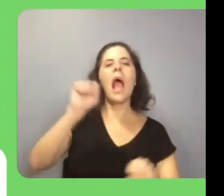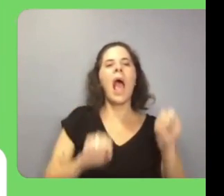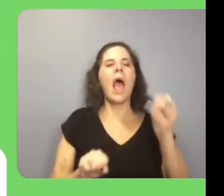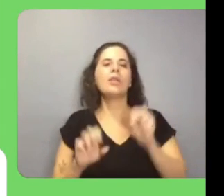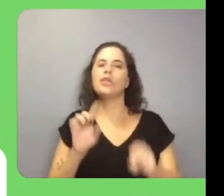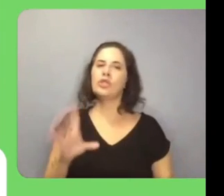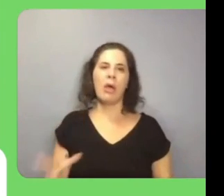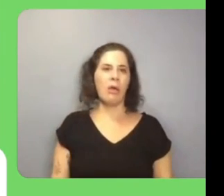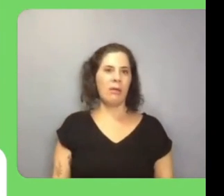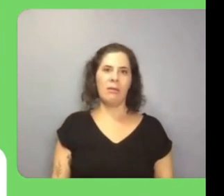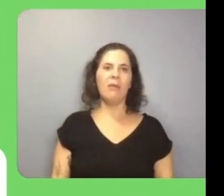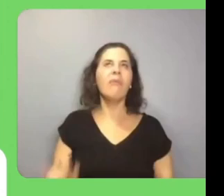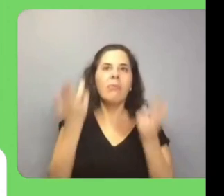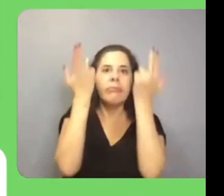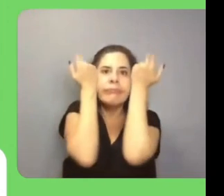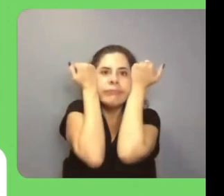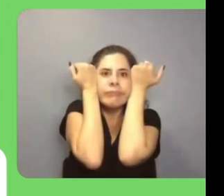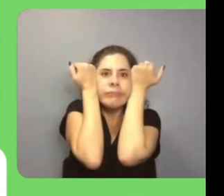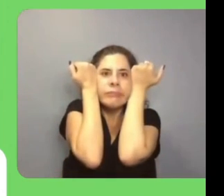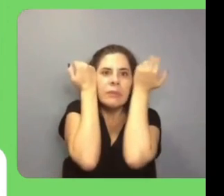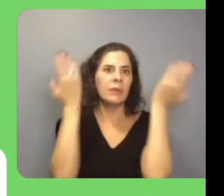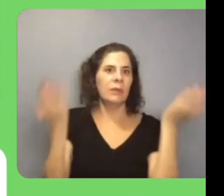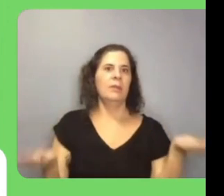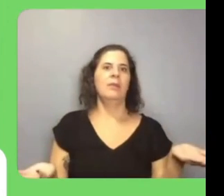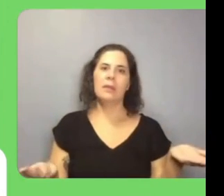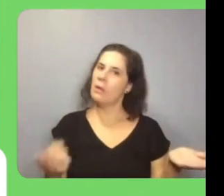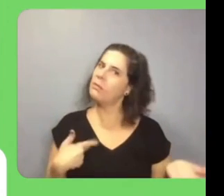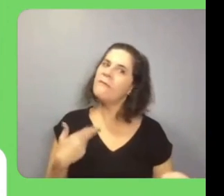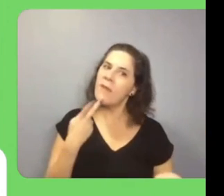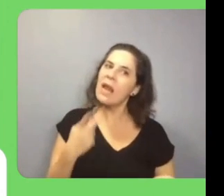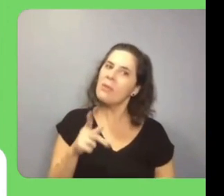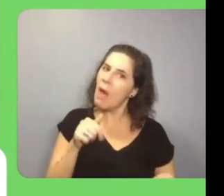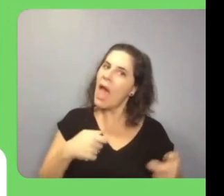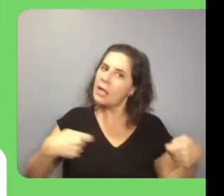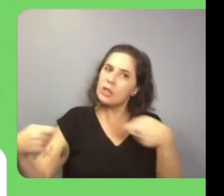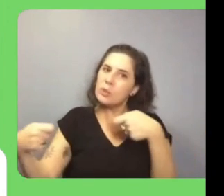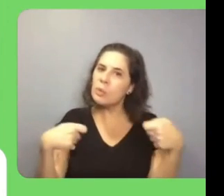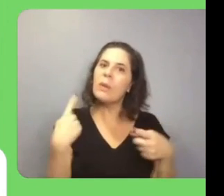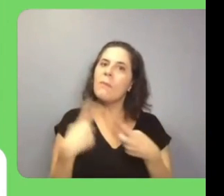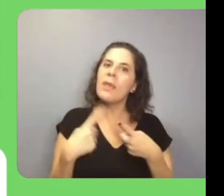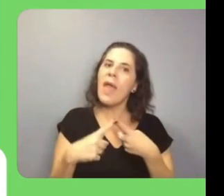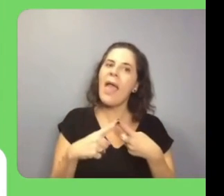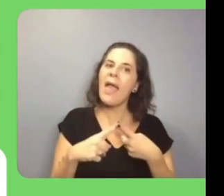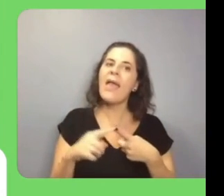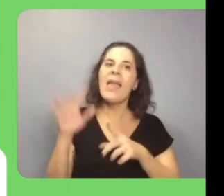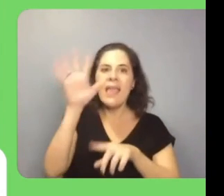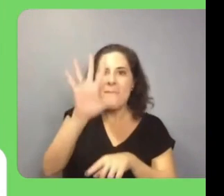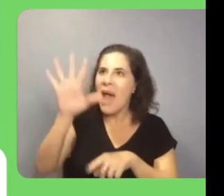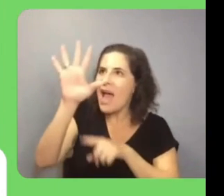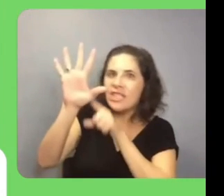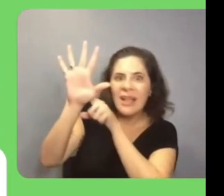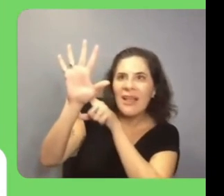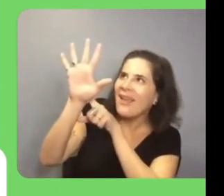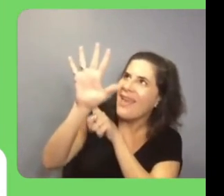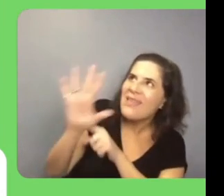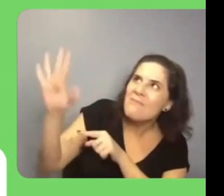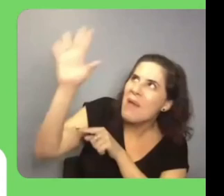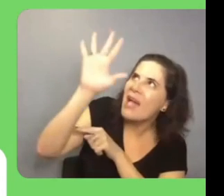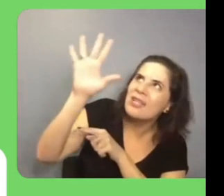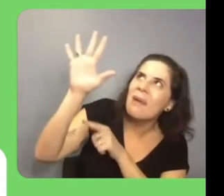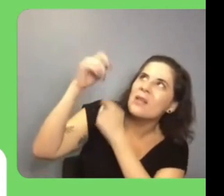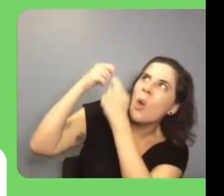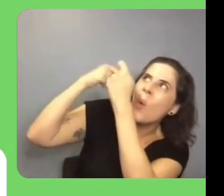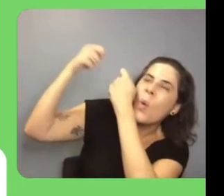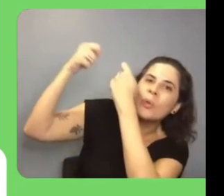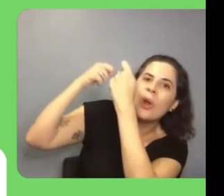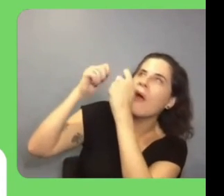eu acho que a gente está, que é disputa, porque é imagem de controle. As pessoas se veem, elas vão reproduzir,